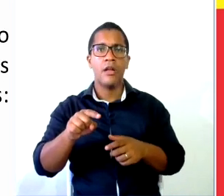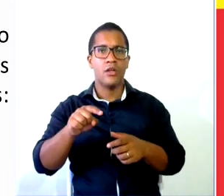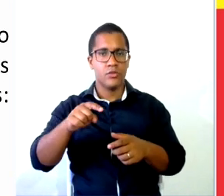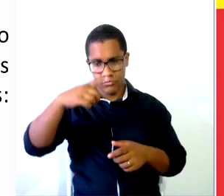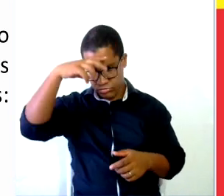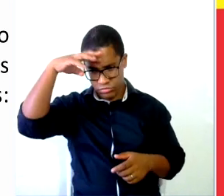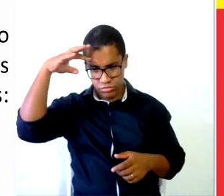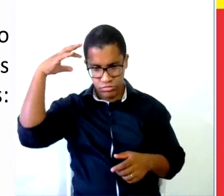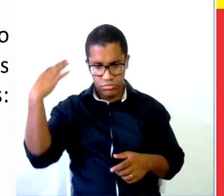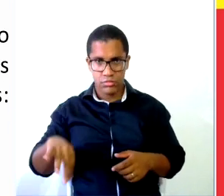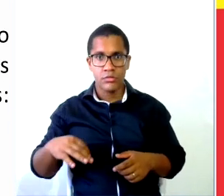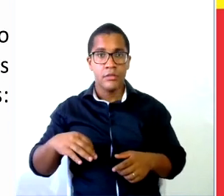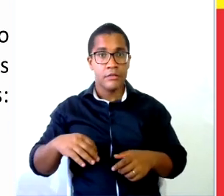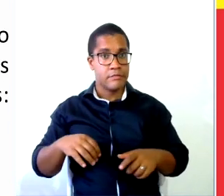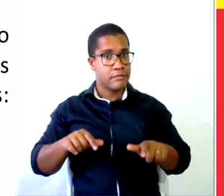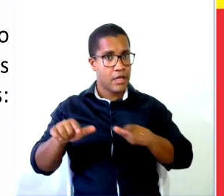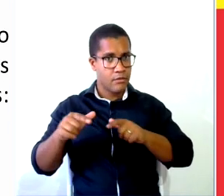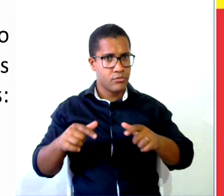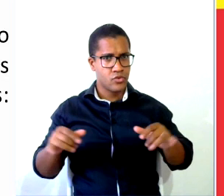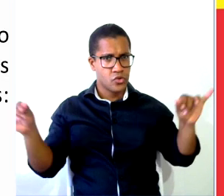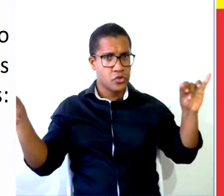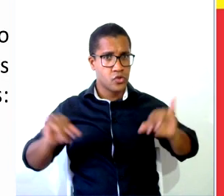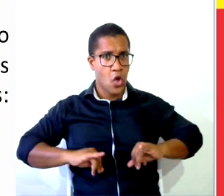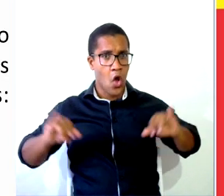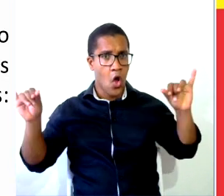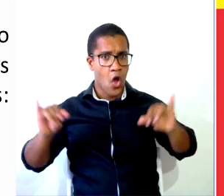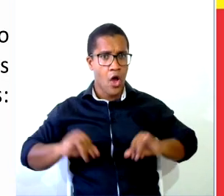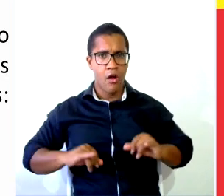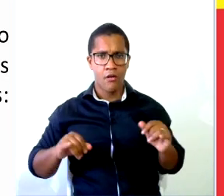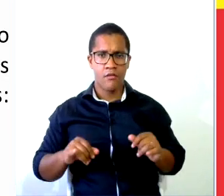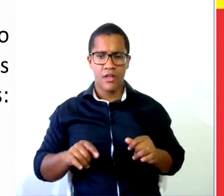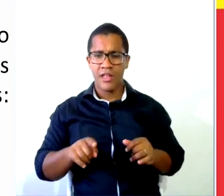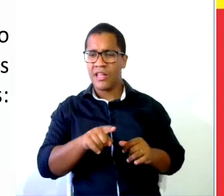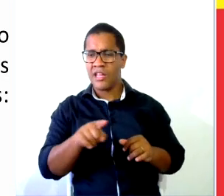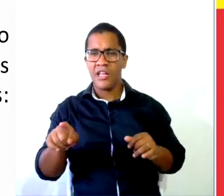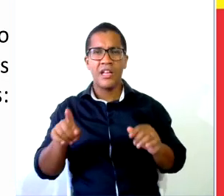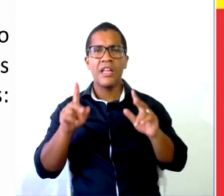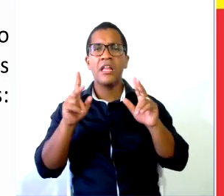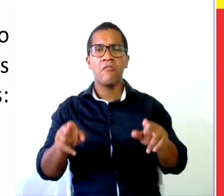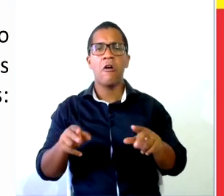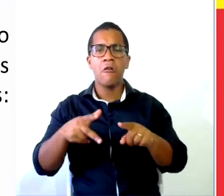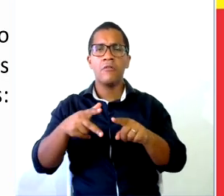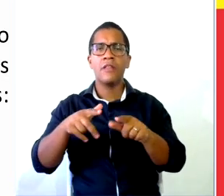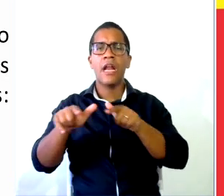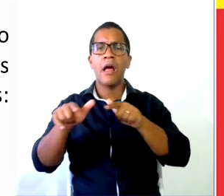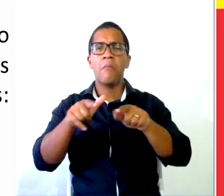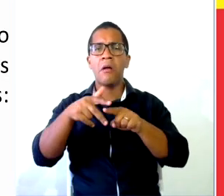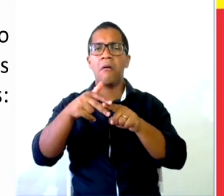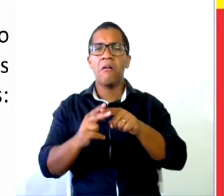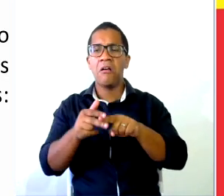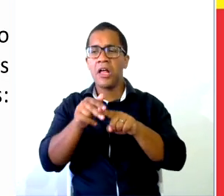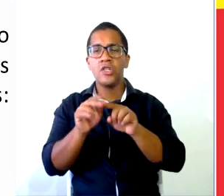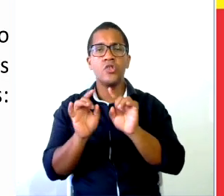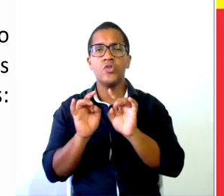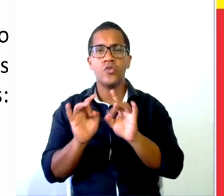maltratados e considerados como meras ferramentas de trabalho.